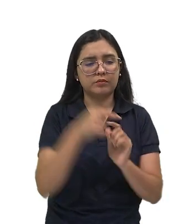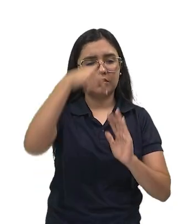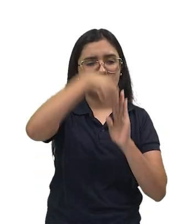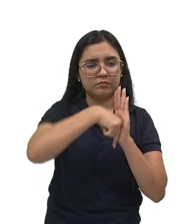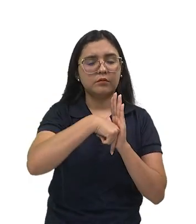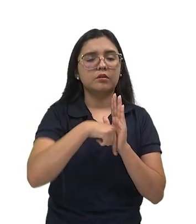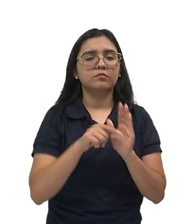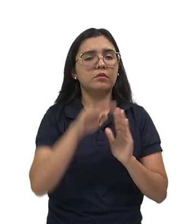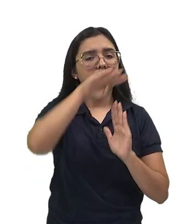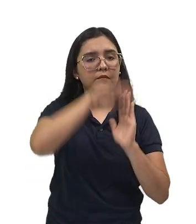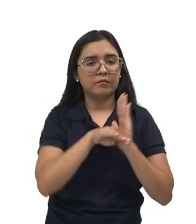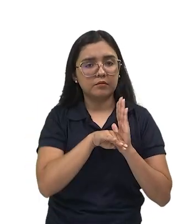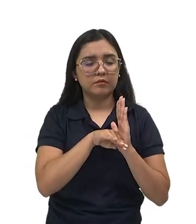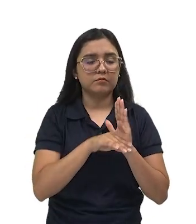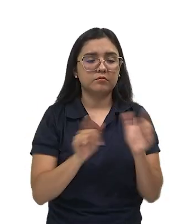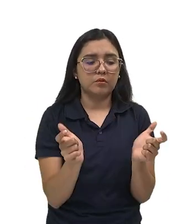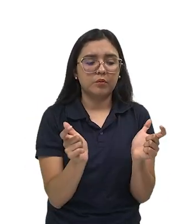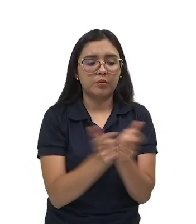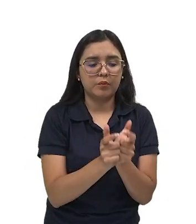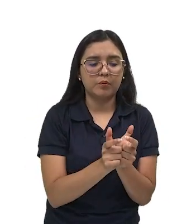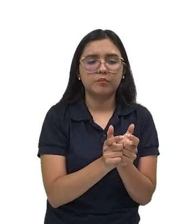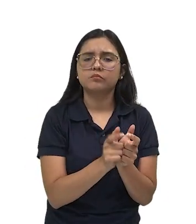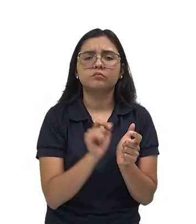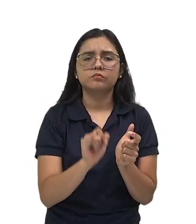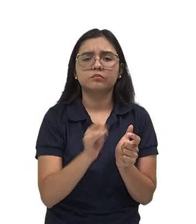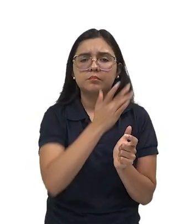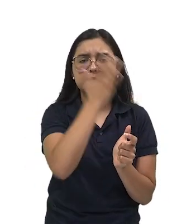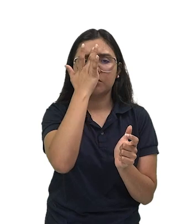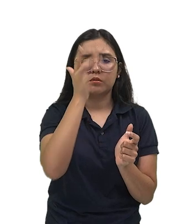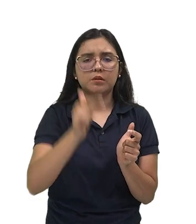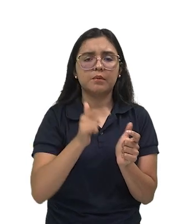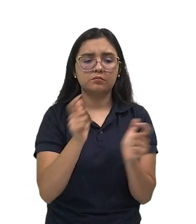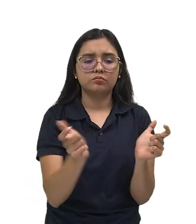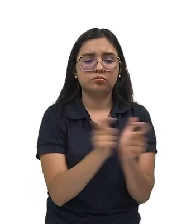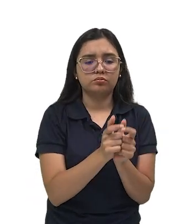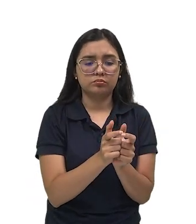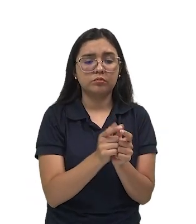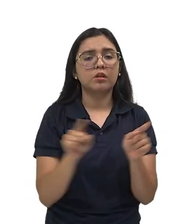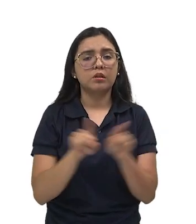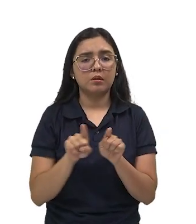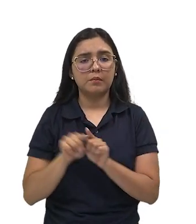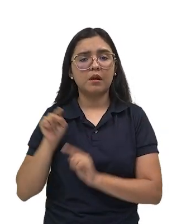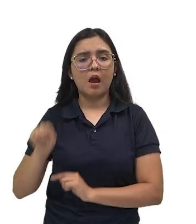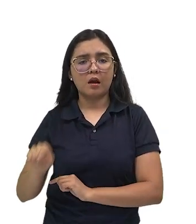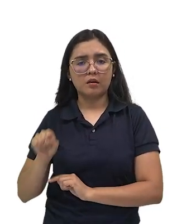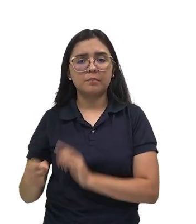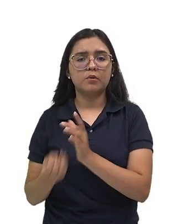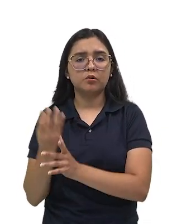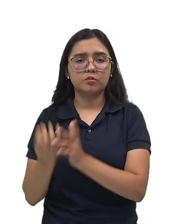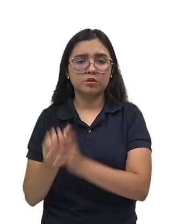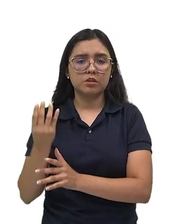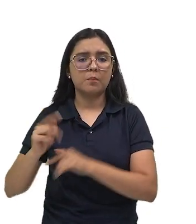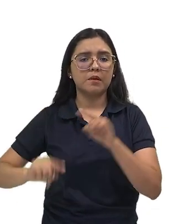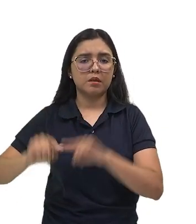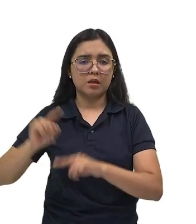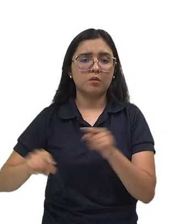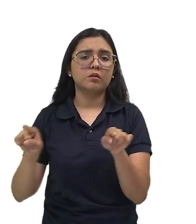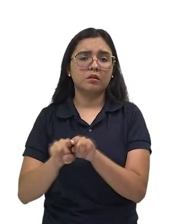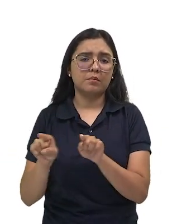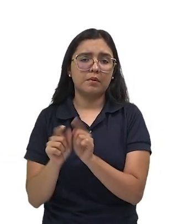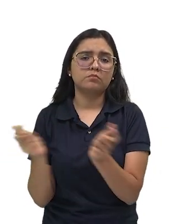Olha, o que vai acontecer se eu diminuir? Vai também diminuir a quantidade de produtos